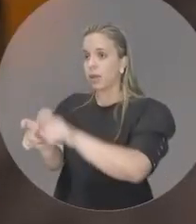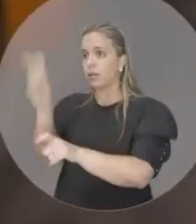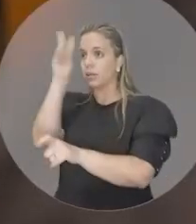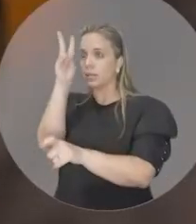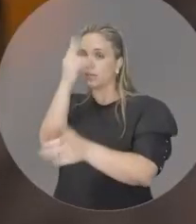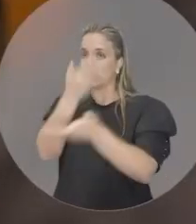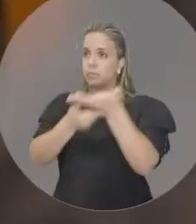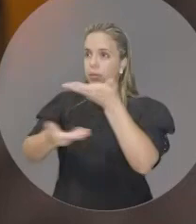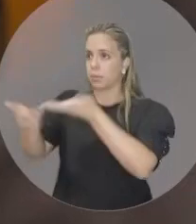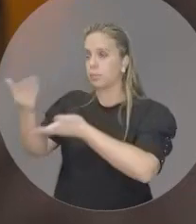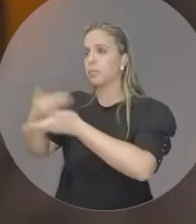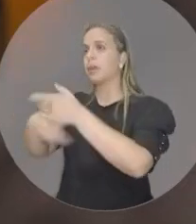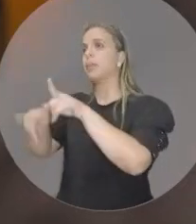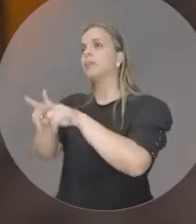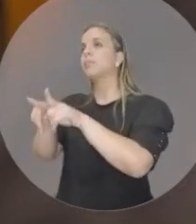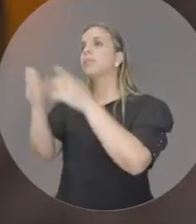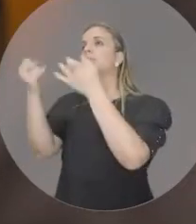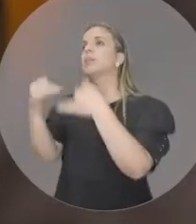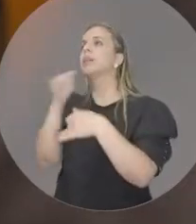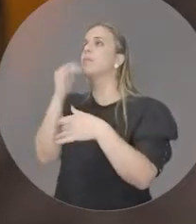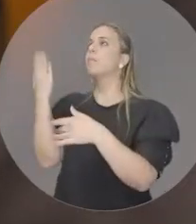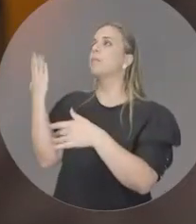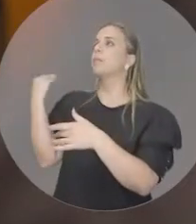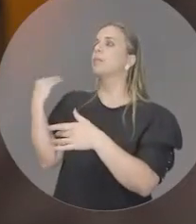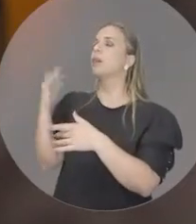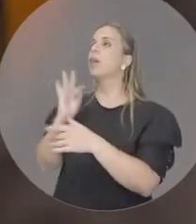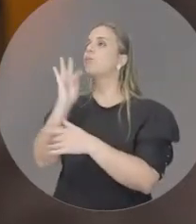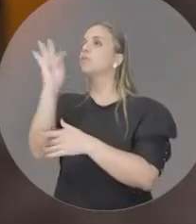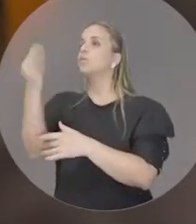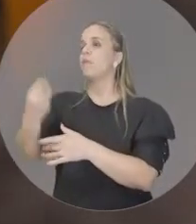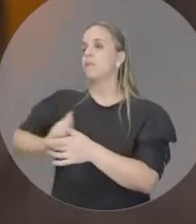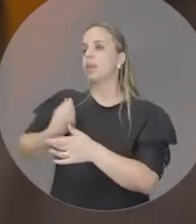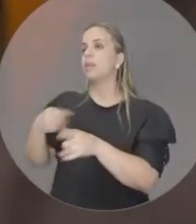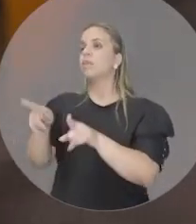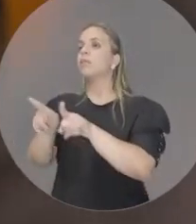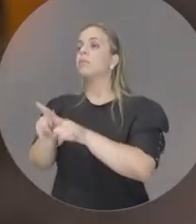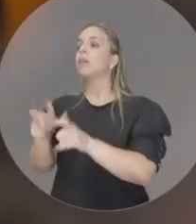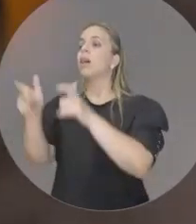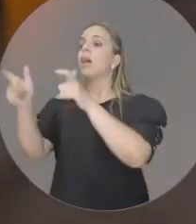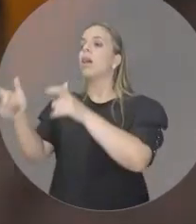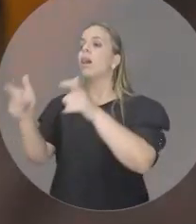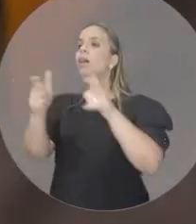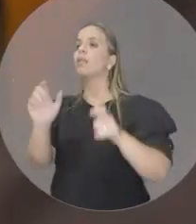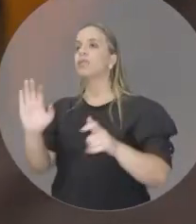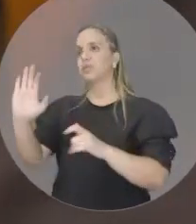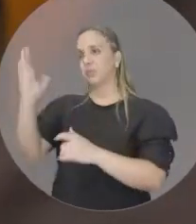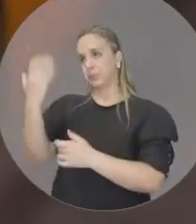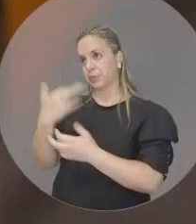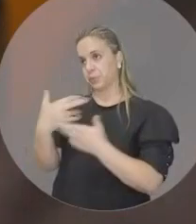em falar do tempo, dos espaços, especialmente, né?